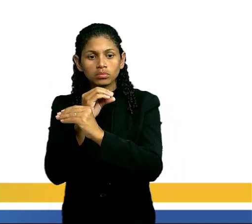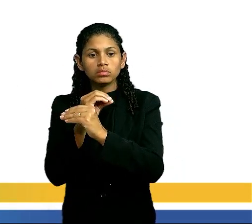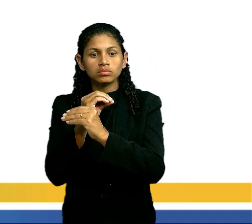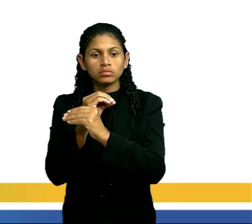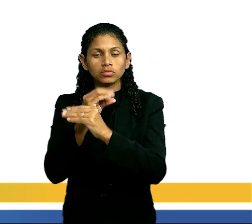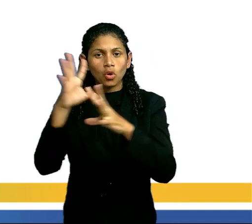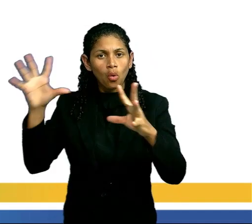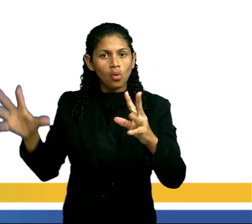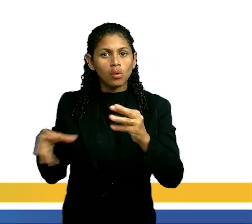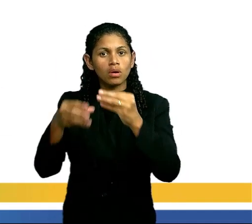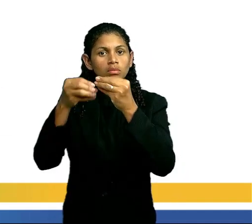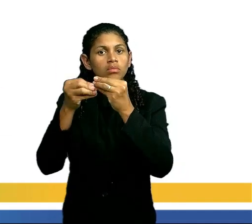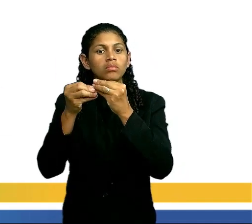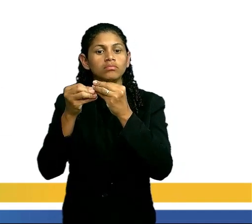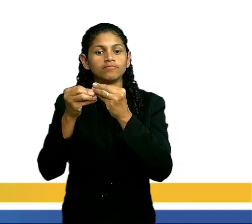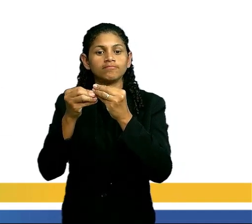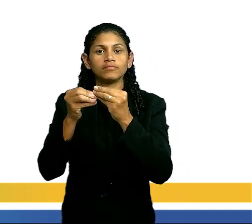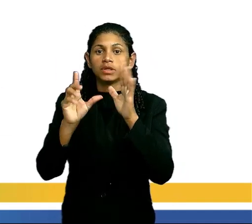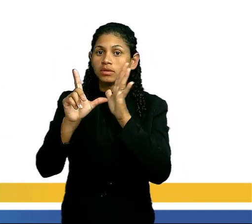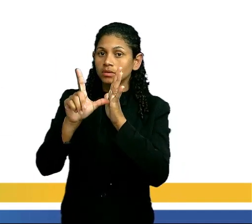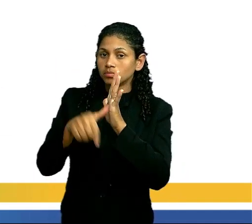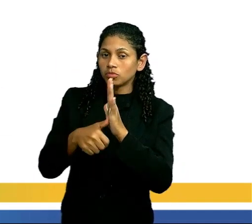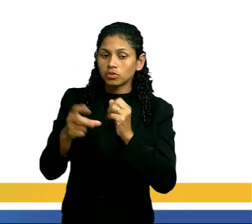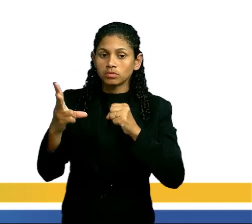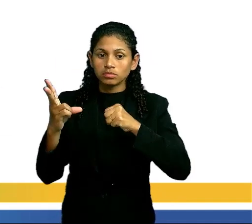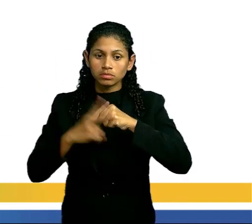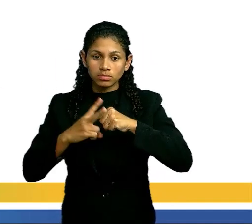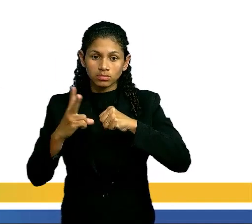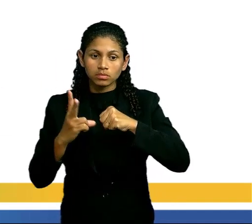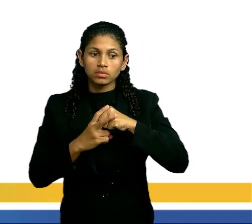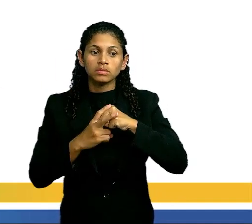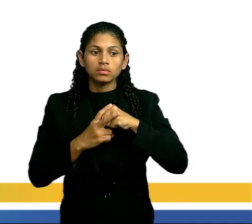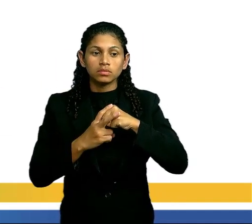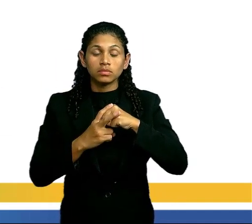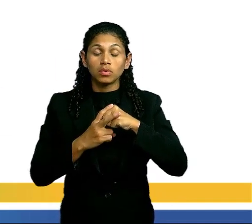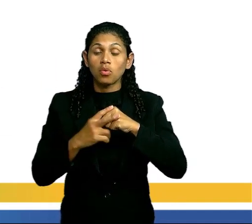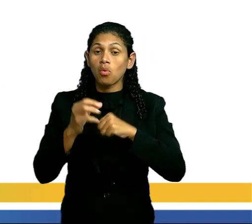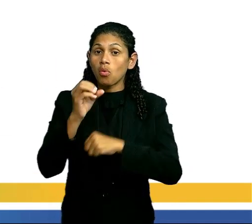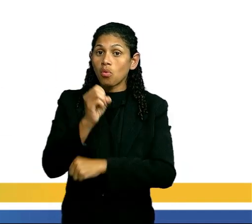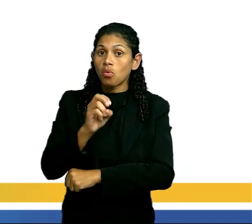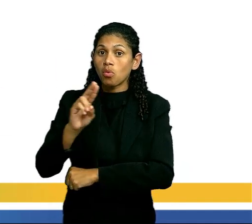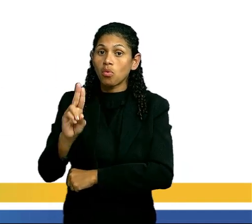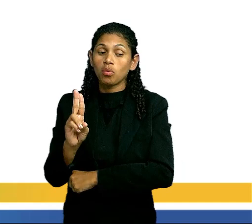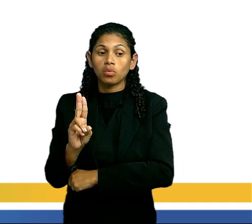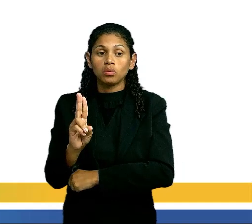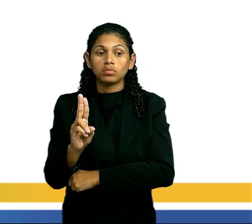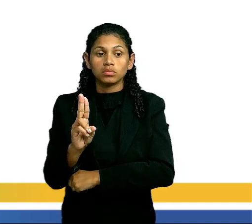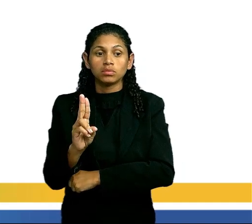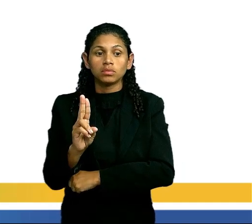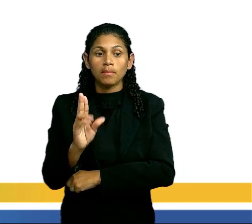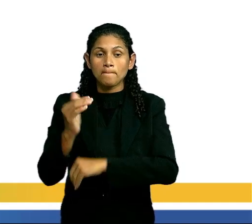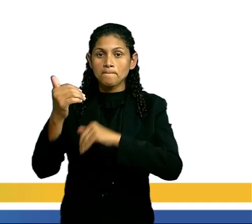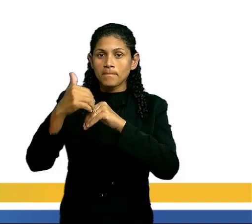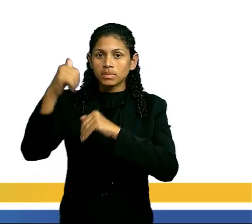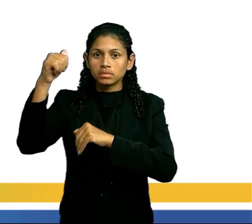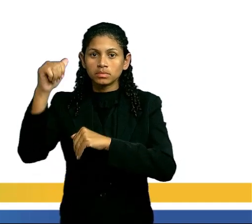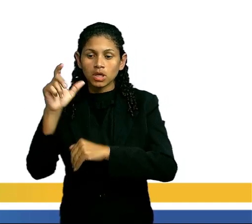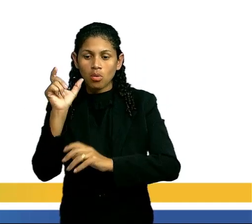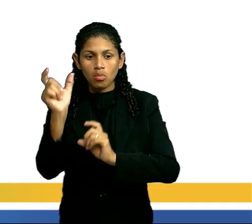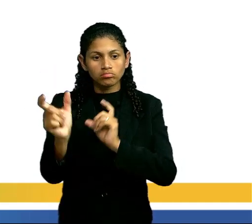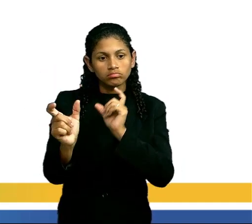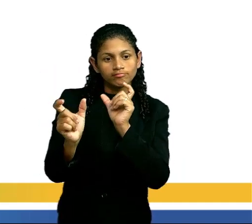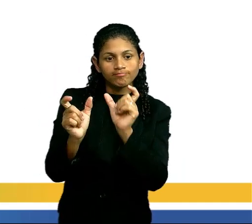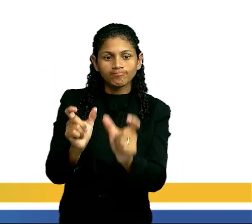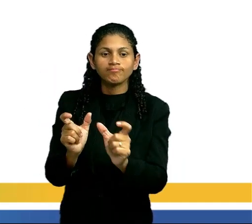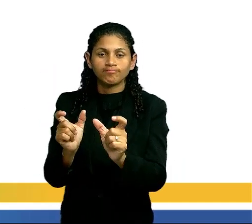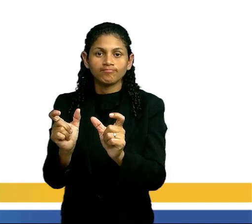conclusiva, vem geralmente após o verbo ou mais termos da oração a que pertence. Exemplo: consegui terminar